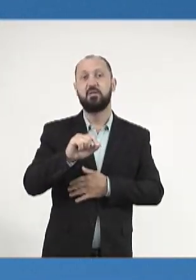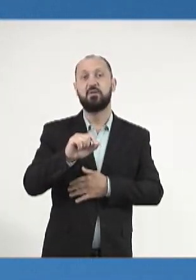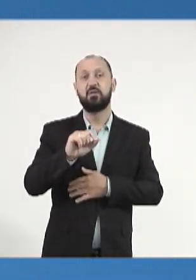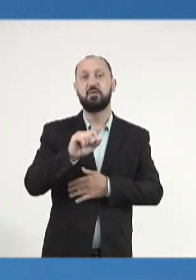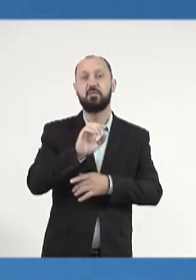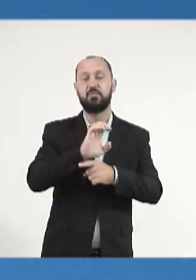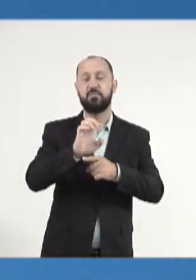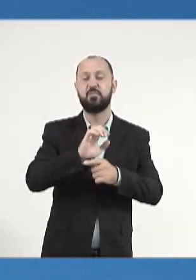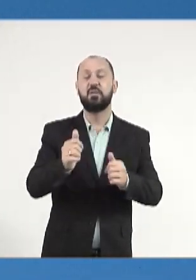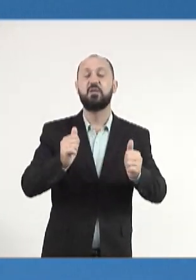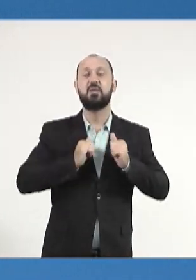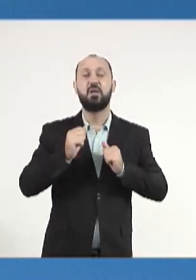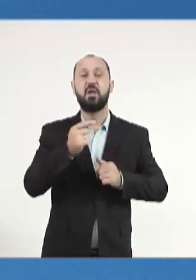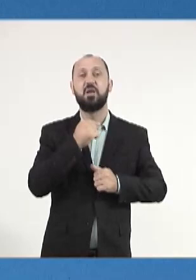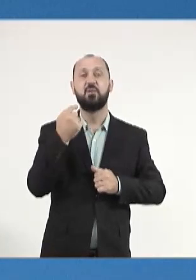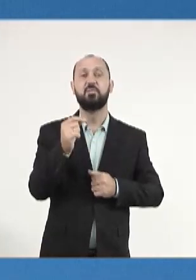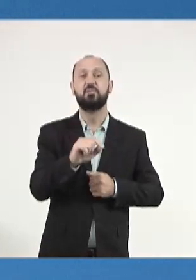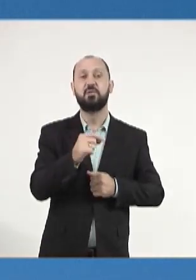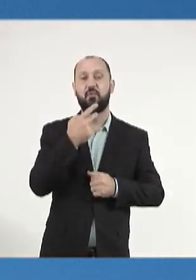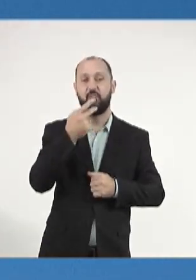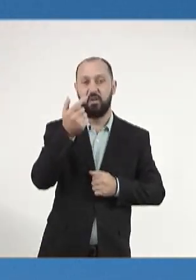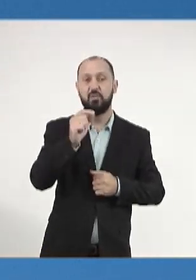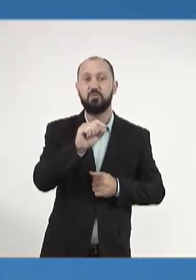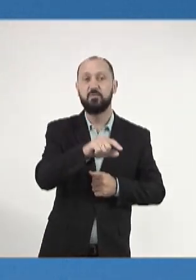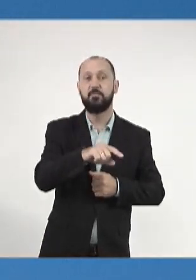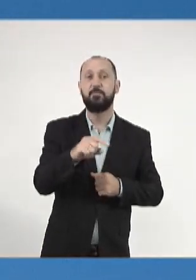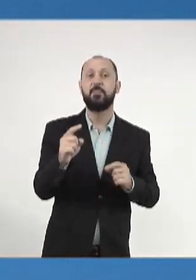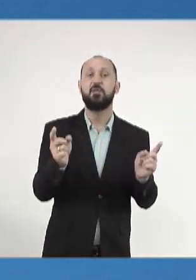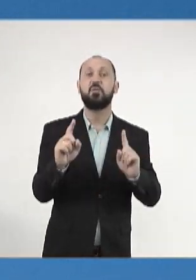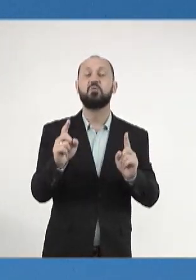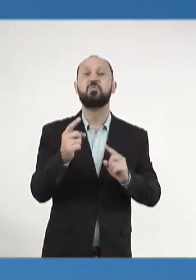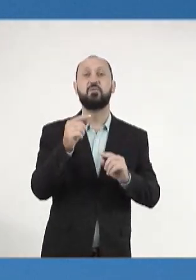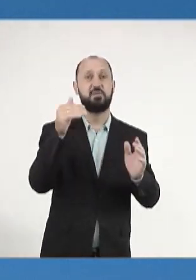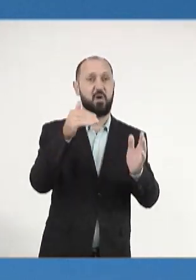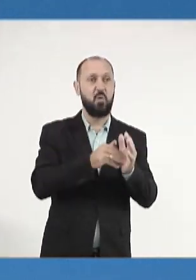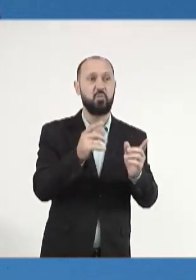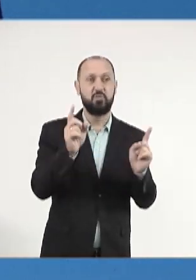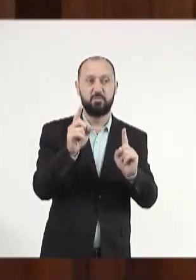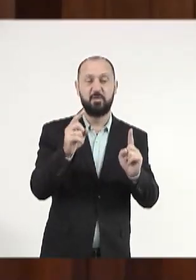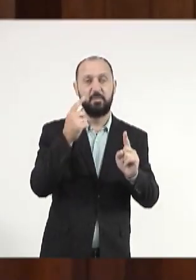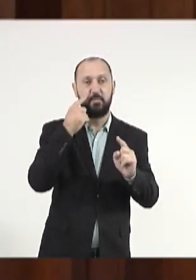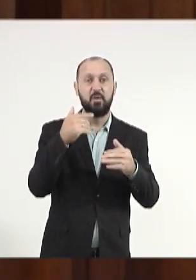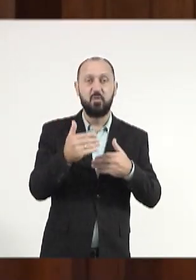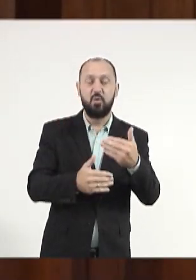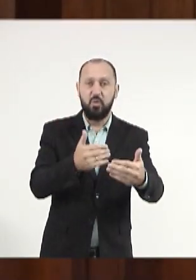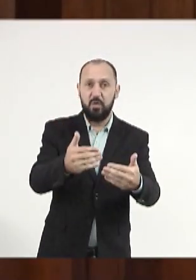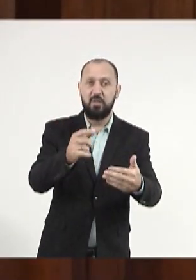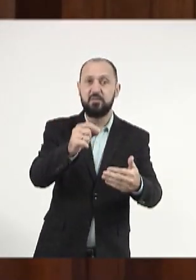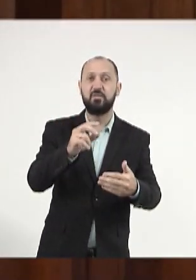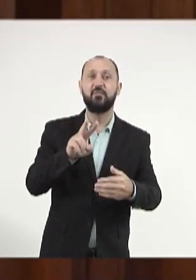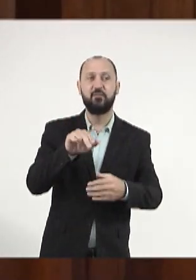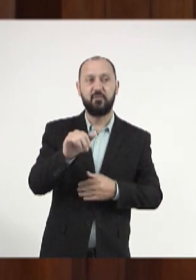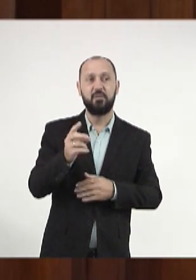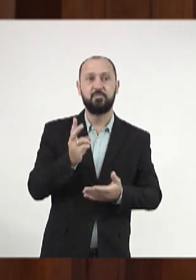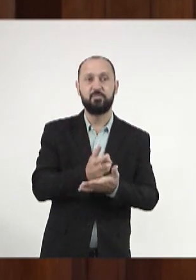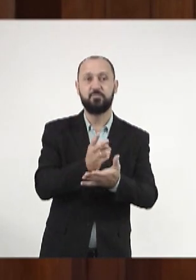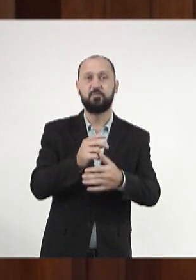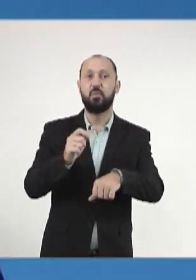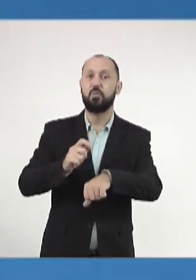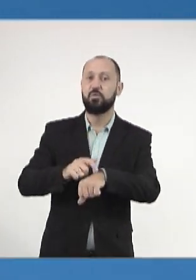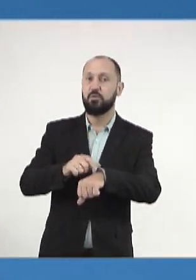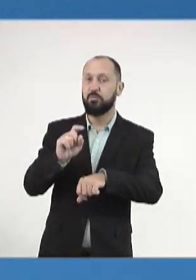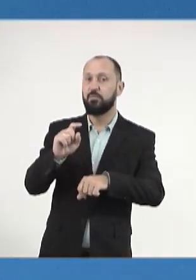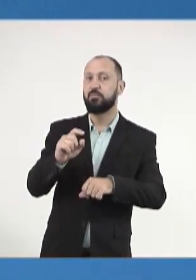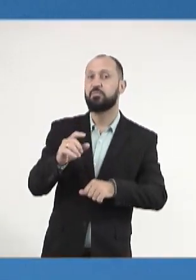Estado brasileiro que ceifou essa vida. E eu vou dizer o seguinte, não vai ser a última, porque pelo andar da carruagem esse negócio fica embarrigando.